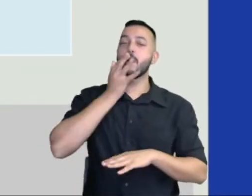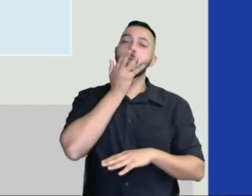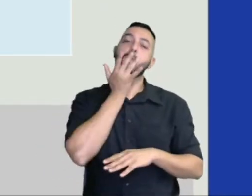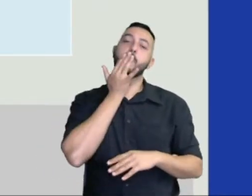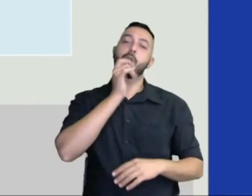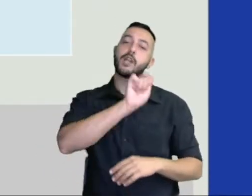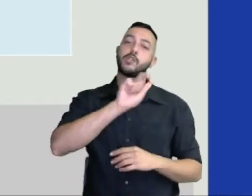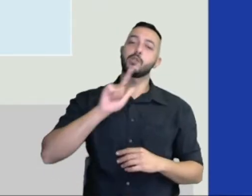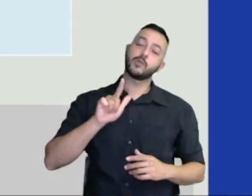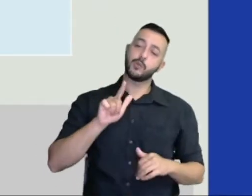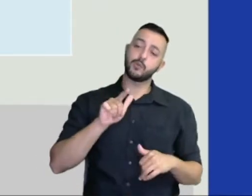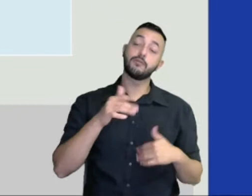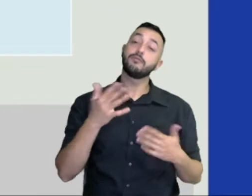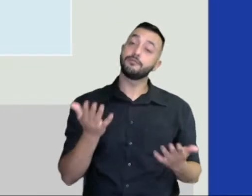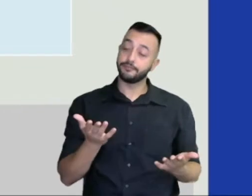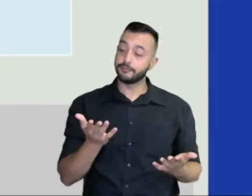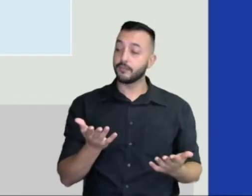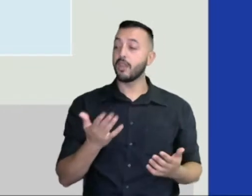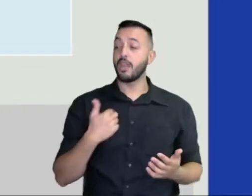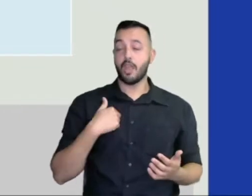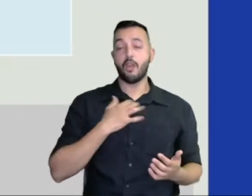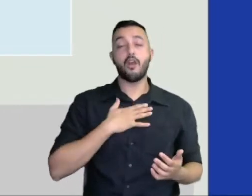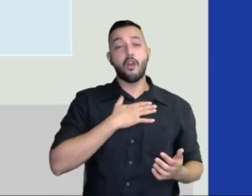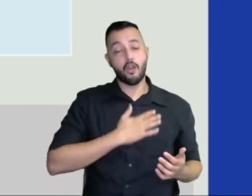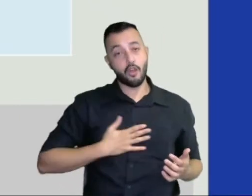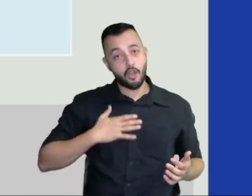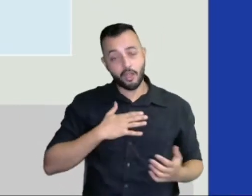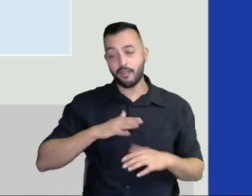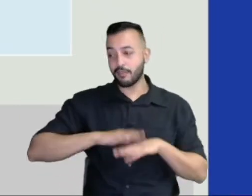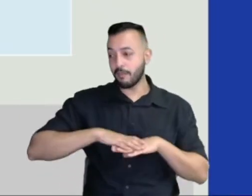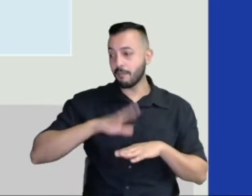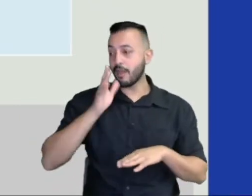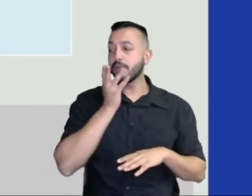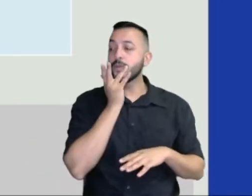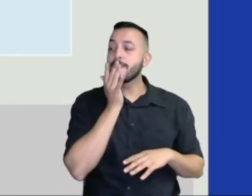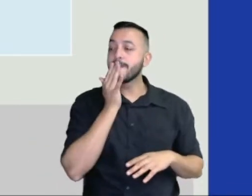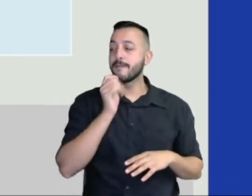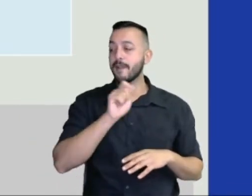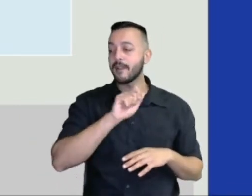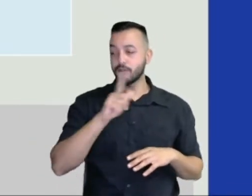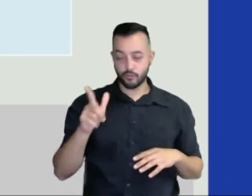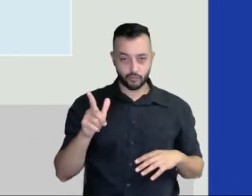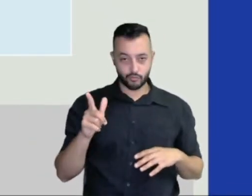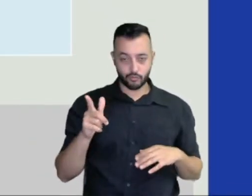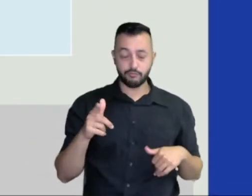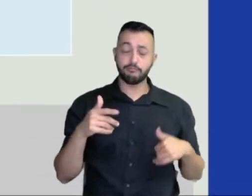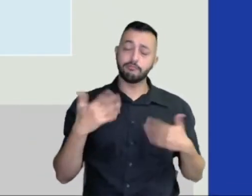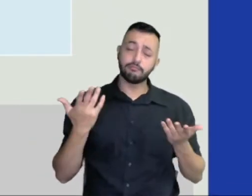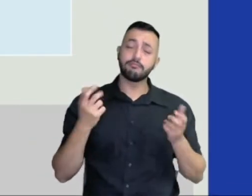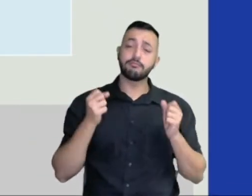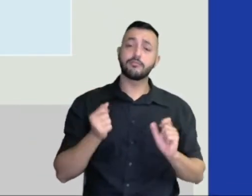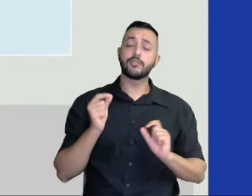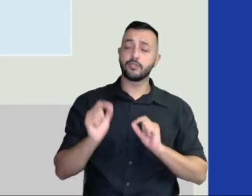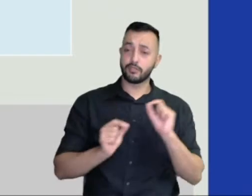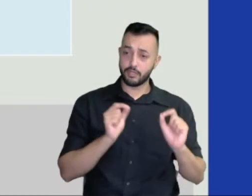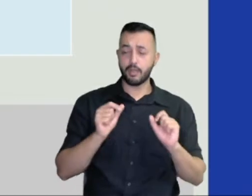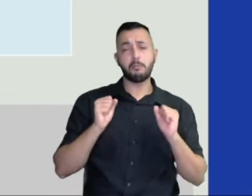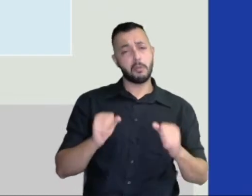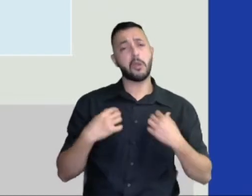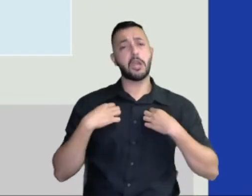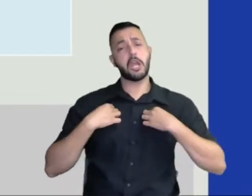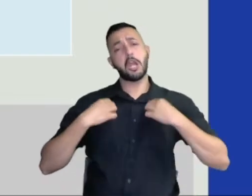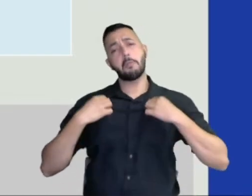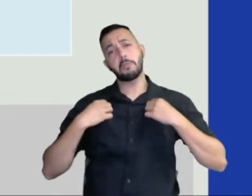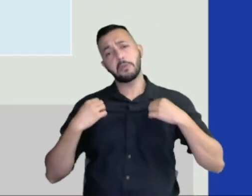color azul. Ou seja, me agrada mais a de cor azul. O que pode ser isso? Pode ser uma